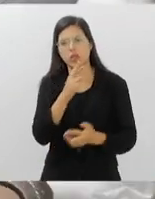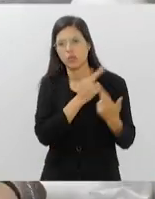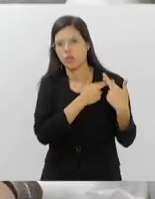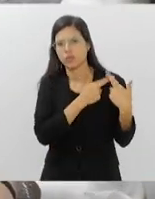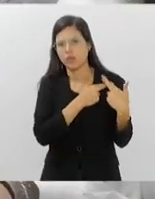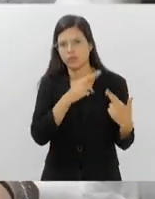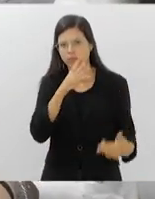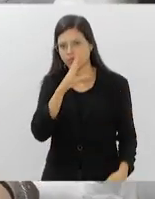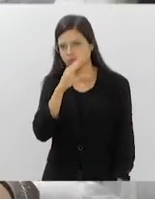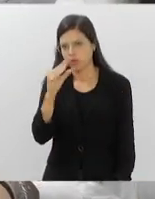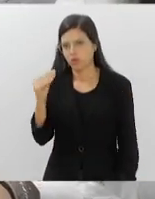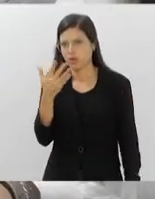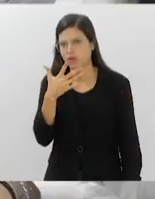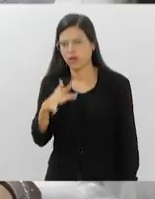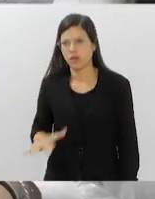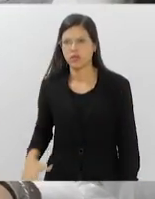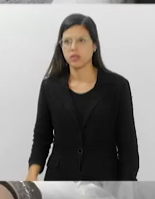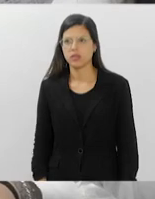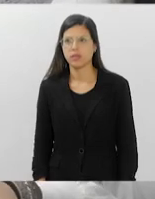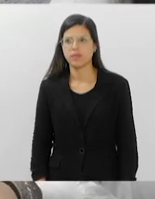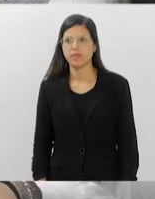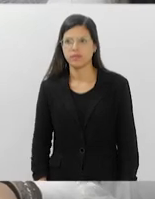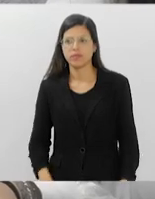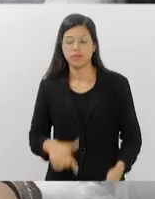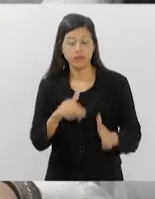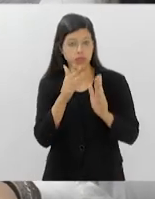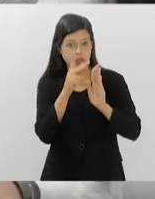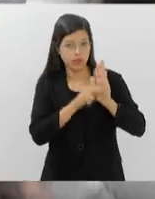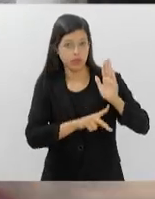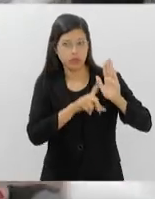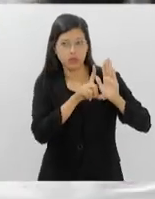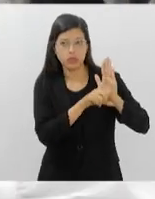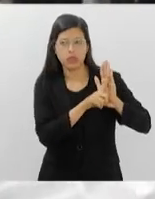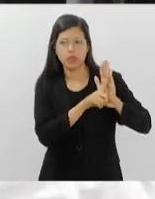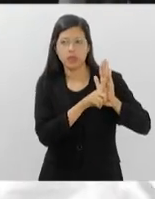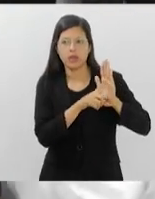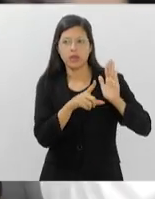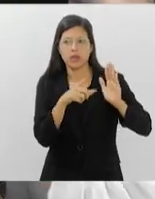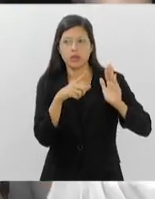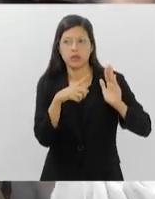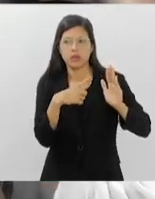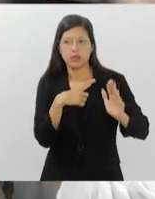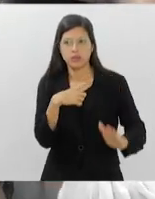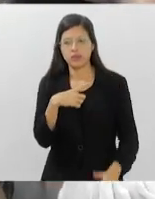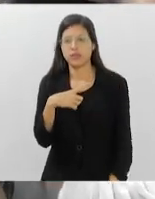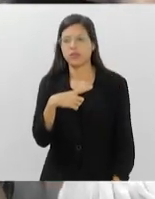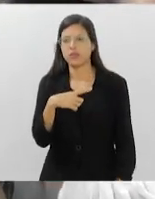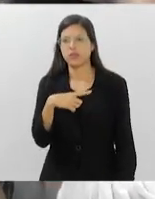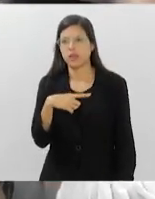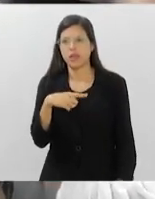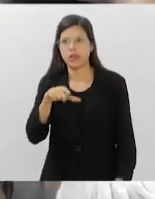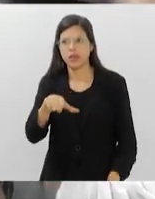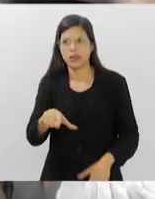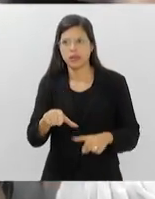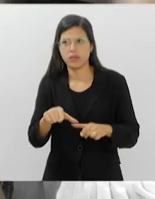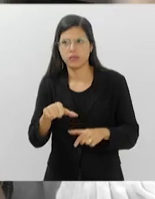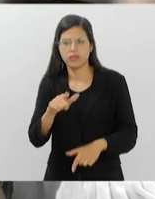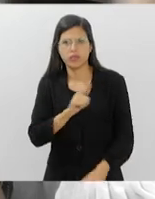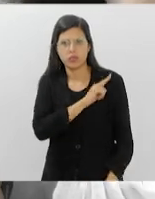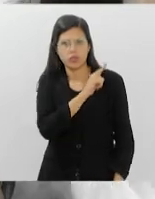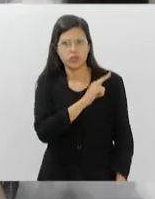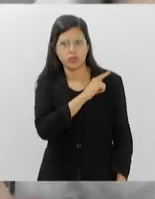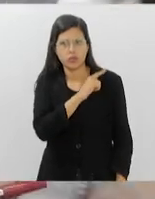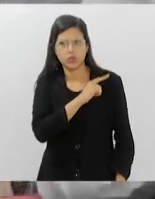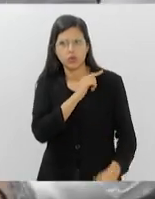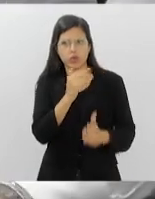projeto de lei em pauta, a gente tem que o critério dos gestores da rede de prevenção e enfrentamento poderão